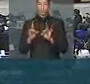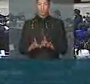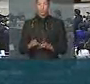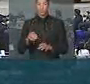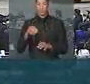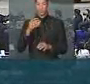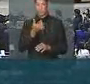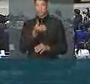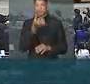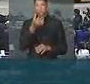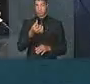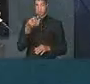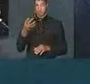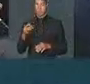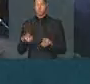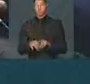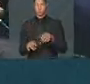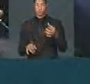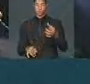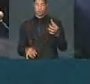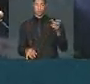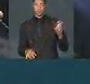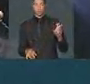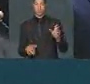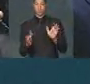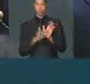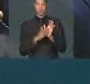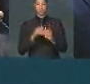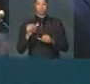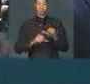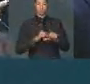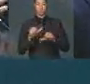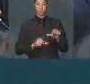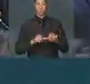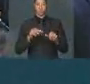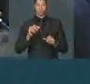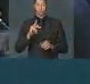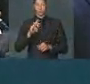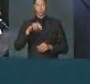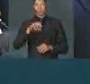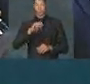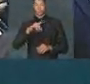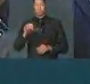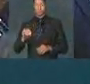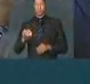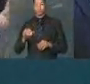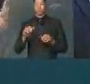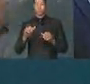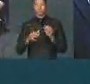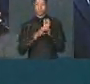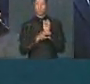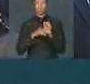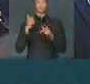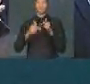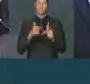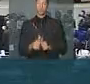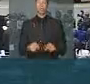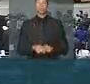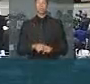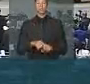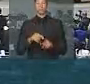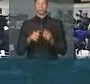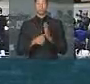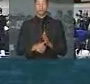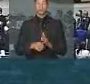da 664 e da 665 a que trata da alteração das pensões e da modificação do segundo desemprego e uma informação a vossa excelência